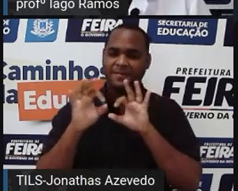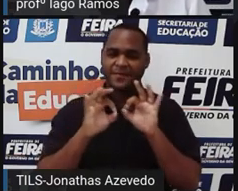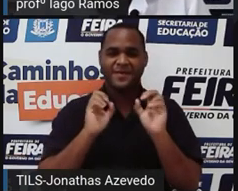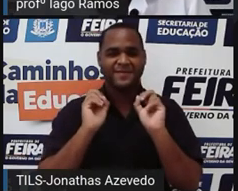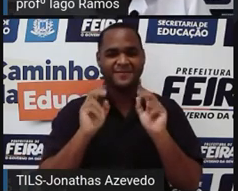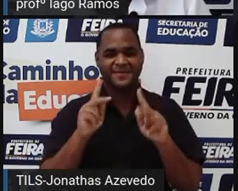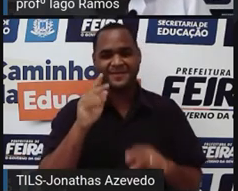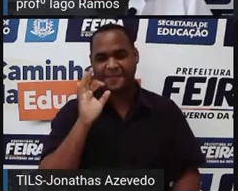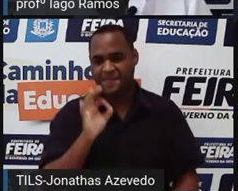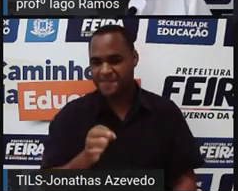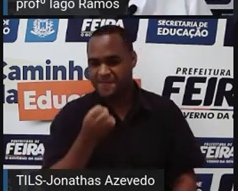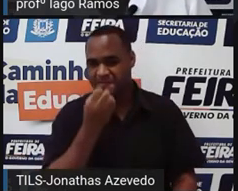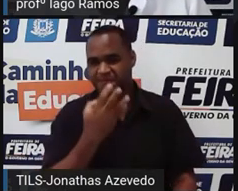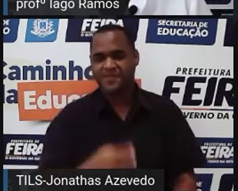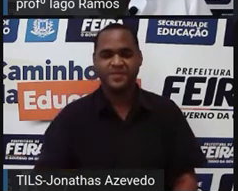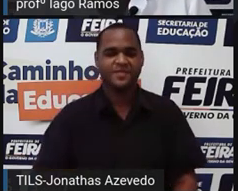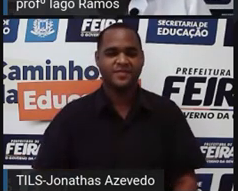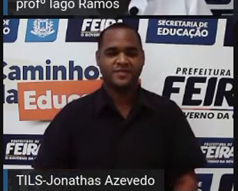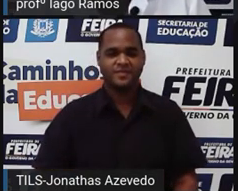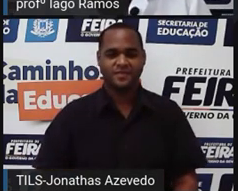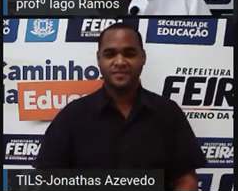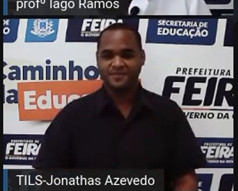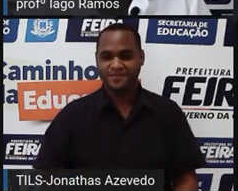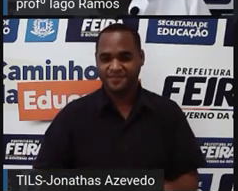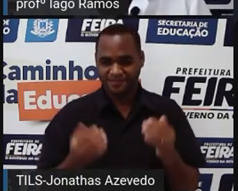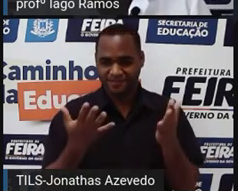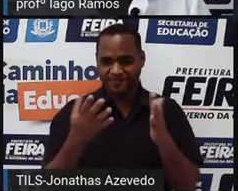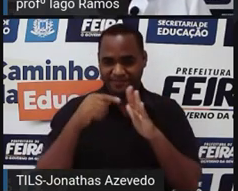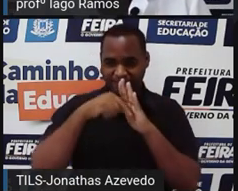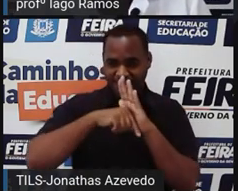certo? Beleza, vamos fazer aquela